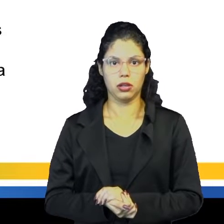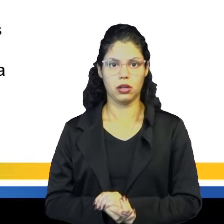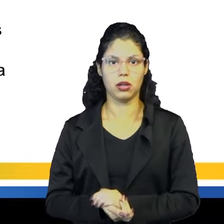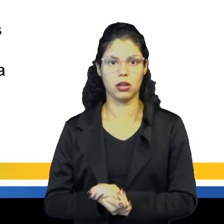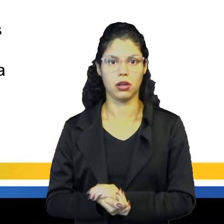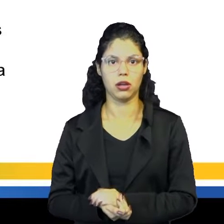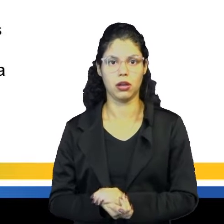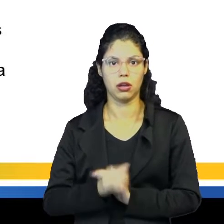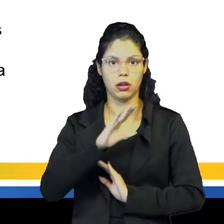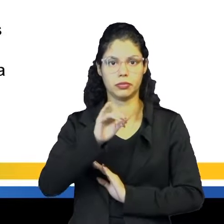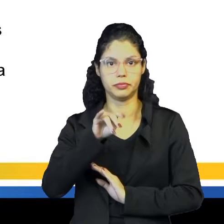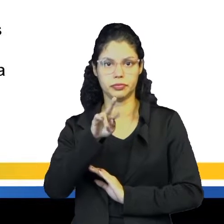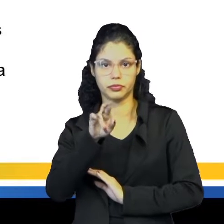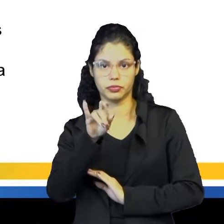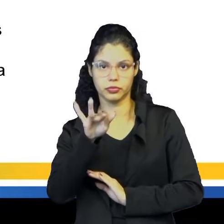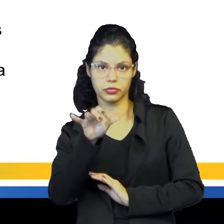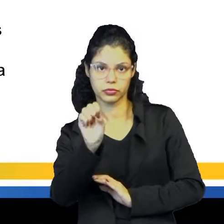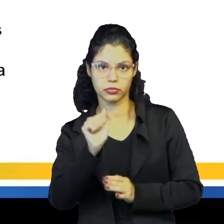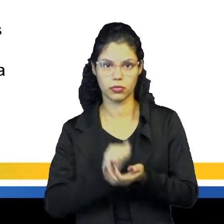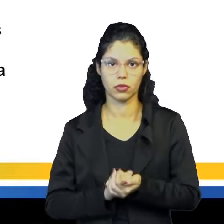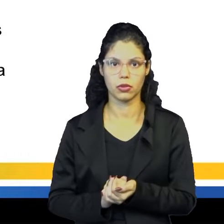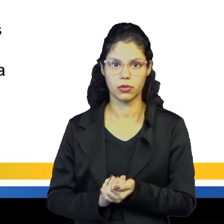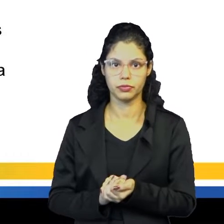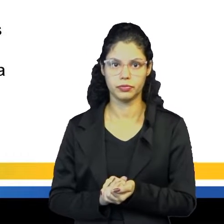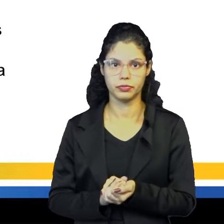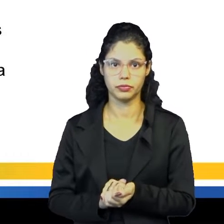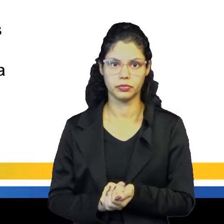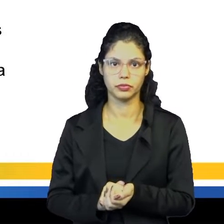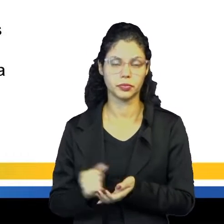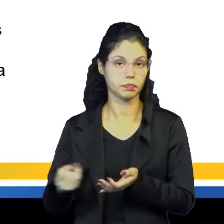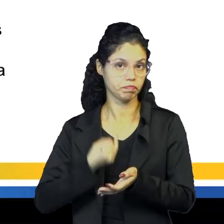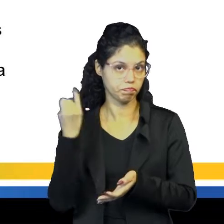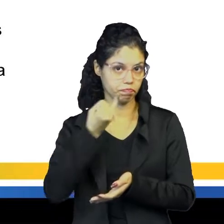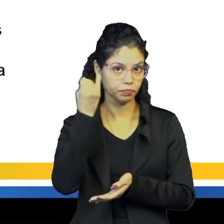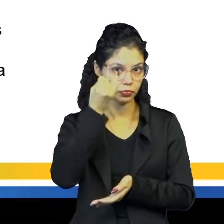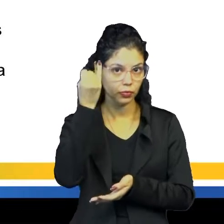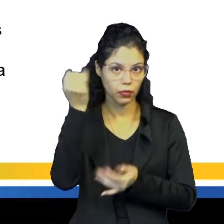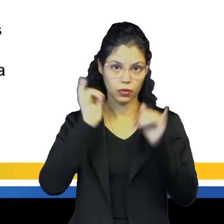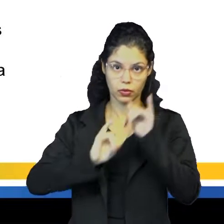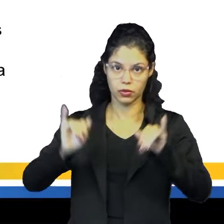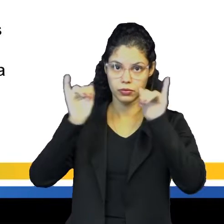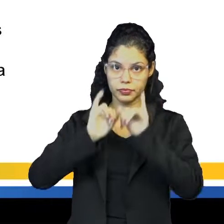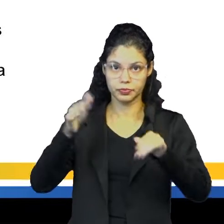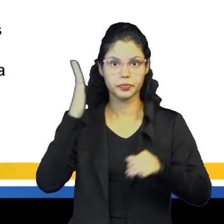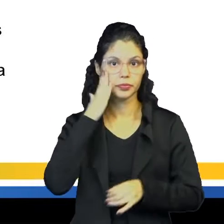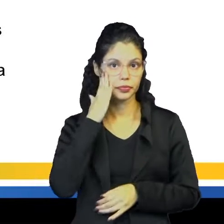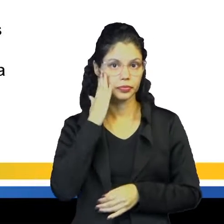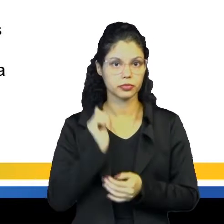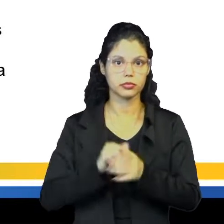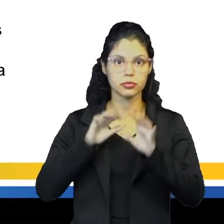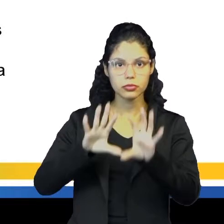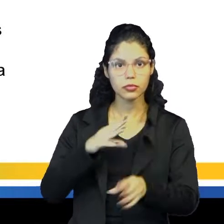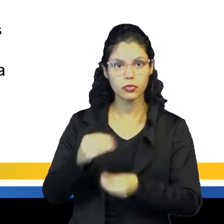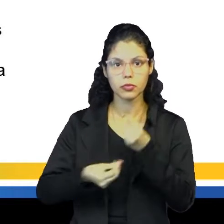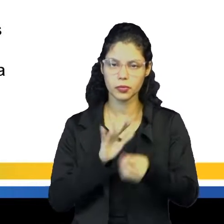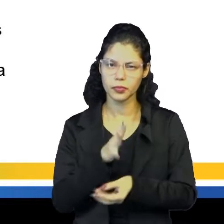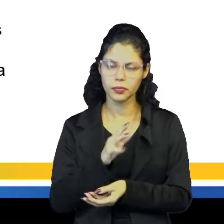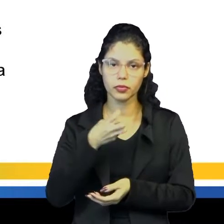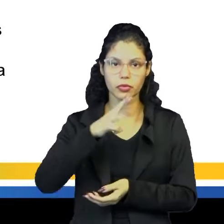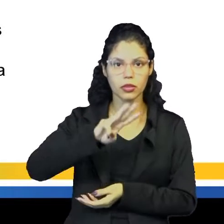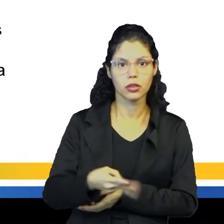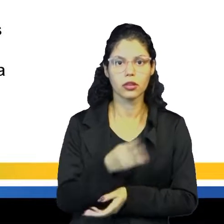A escrita cuneiforme. Ela era essencial que a informação fosse compreendida. Assim, por volta